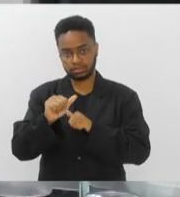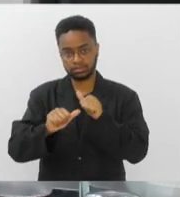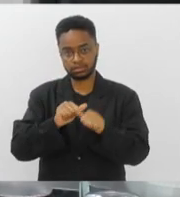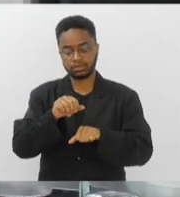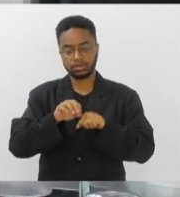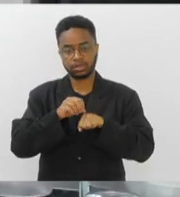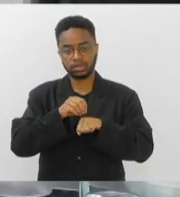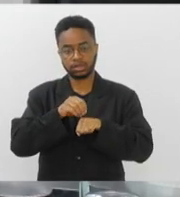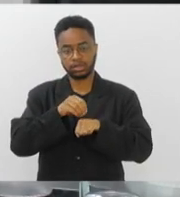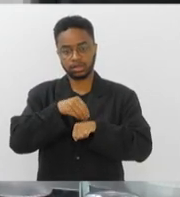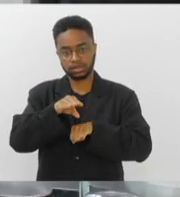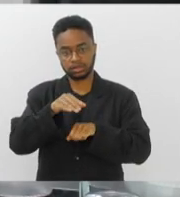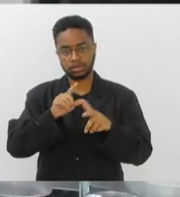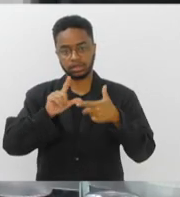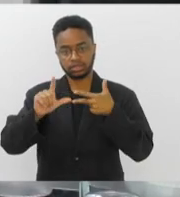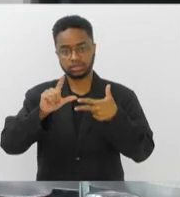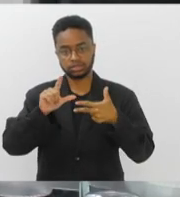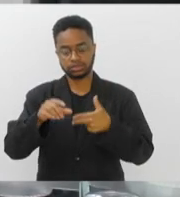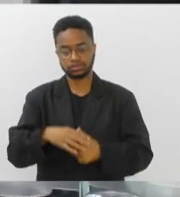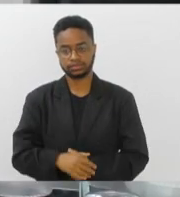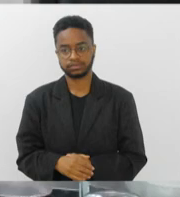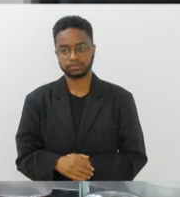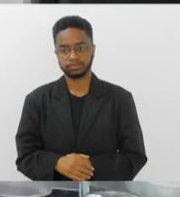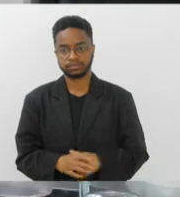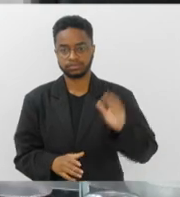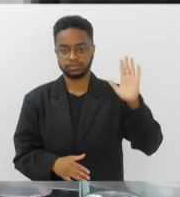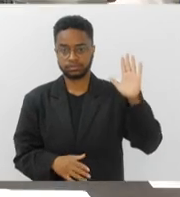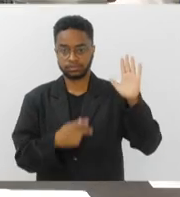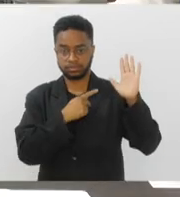em indicação legislativa. Presidente.